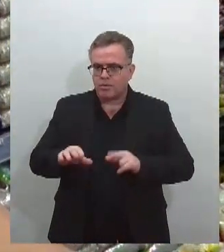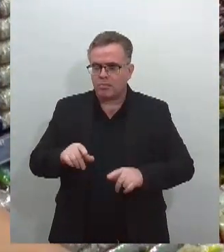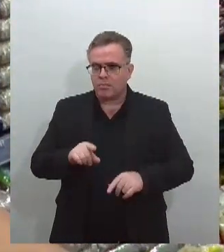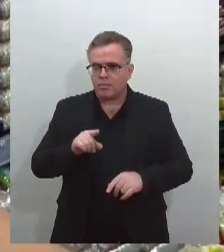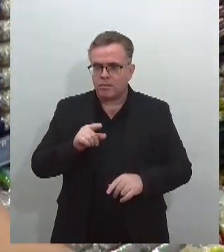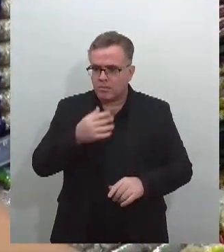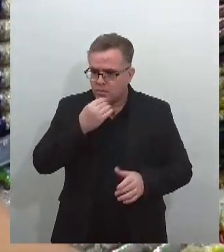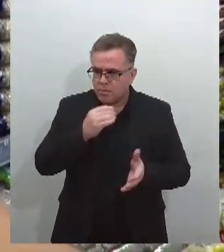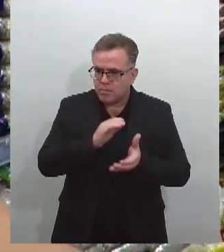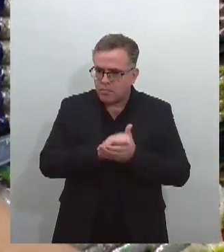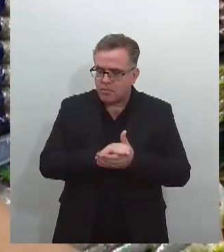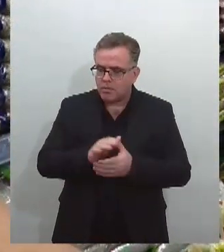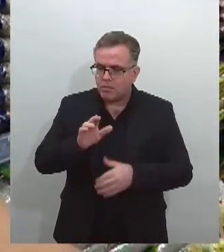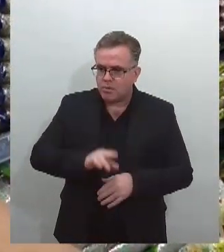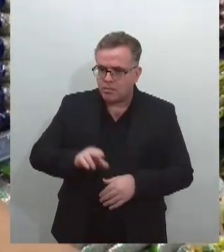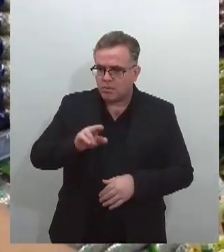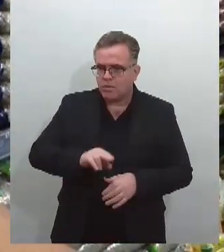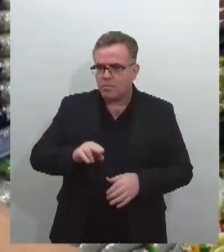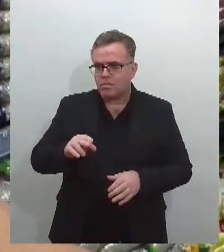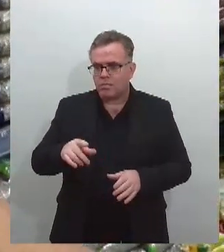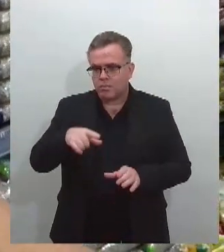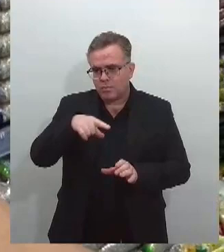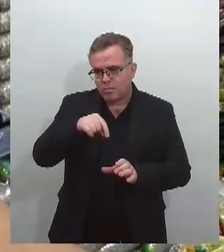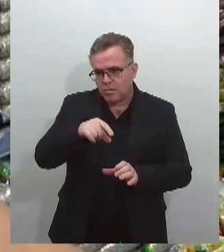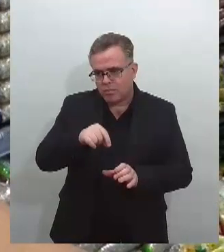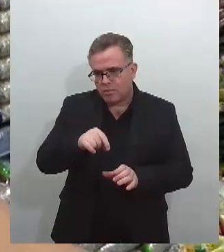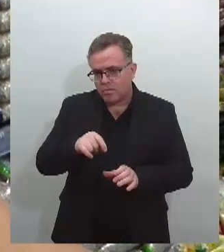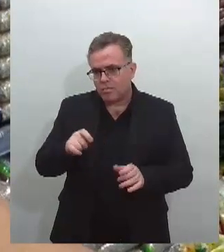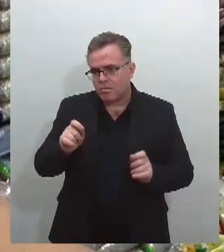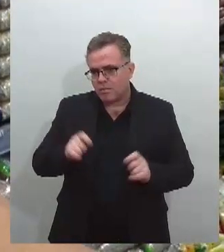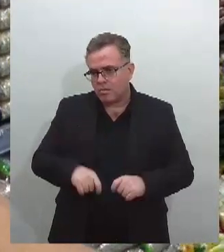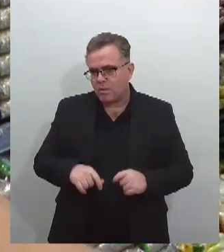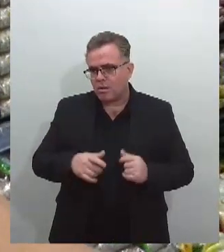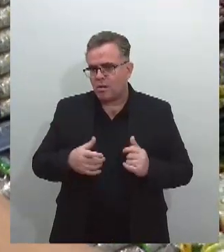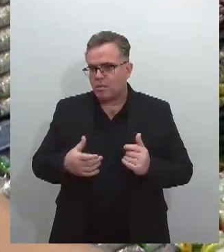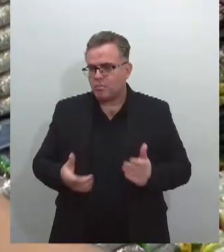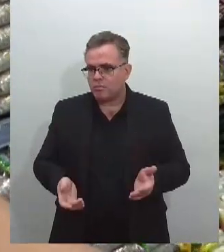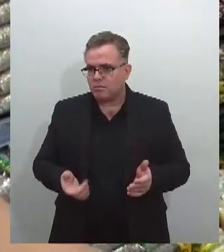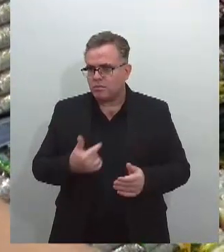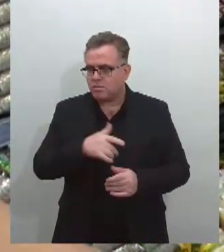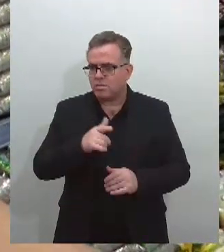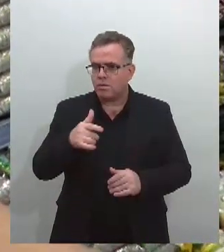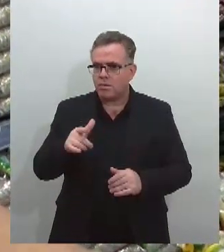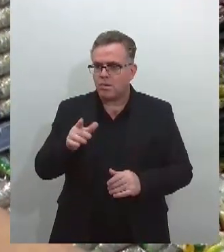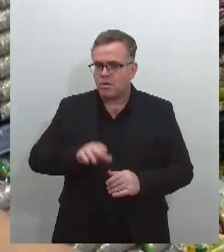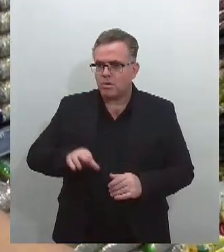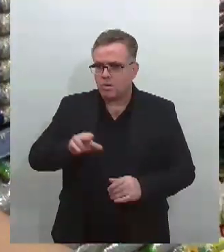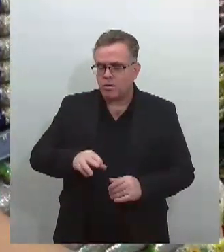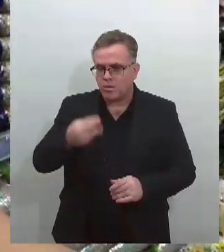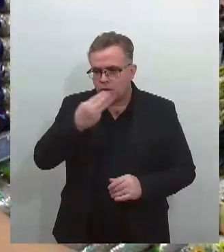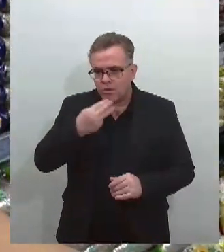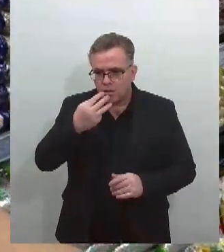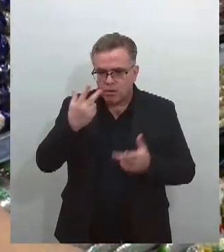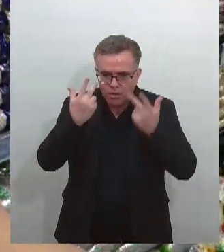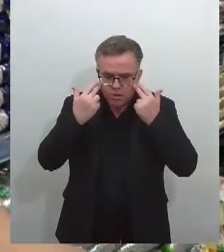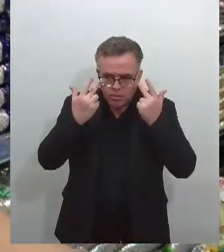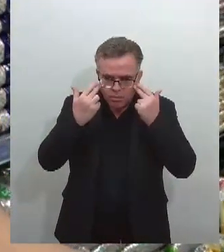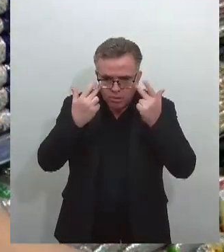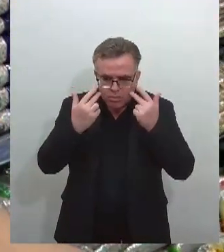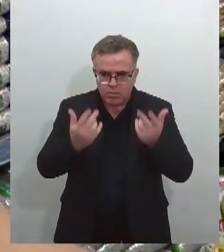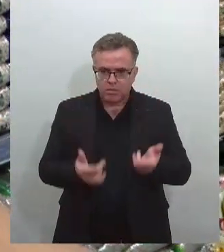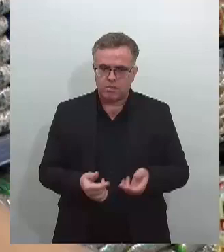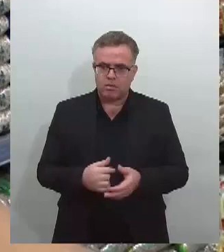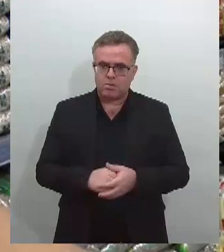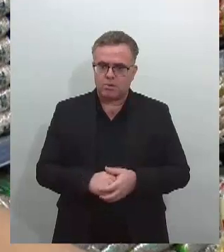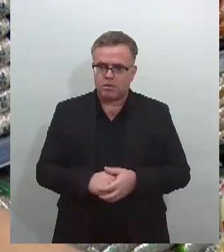o açúcar para o diabético, o adoçante, né? Mas os demais usam o açúcar normal mesmo. E eu uso daquele bem fininho,